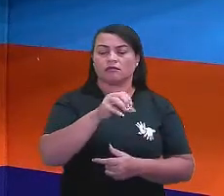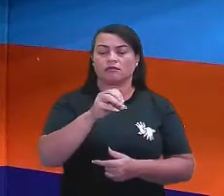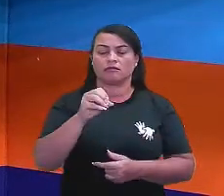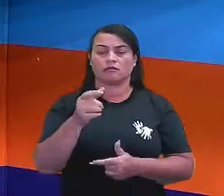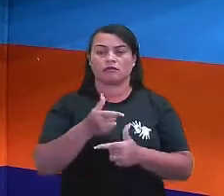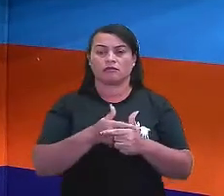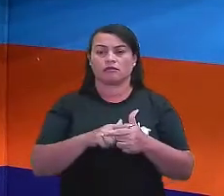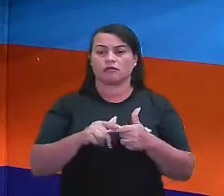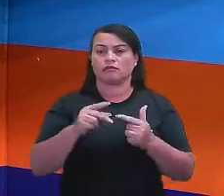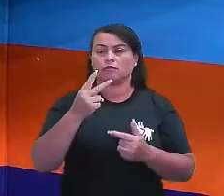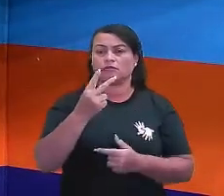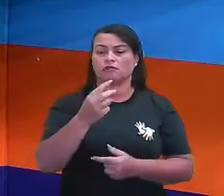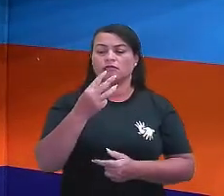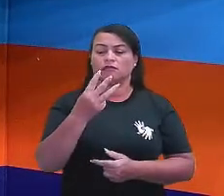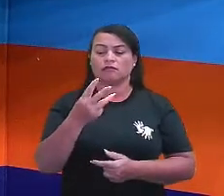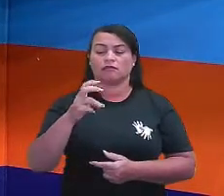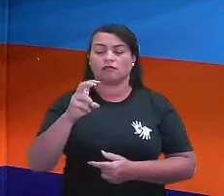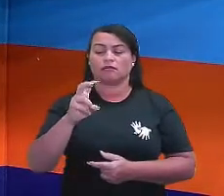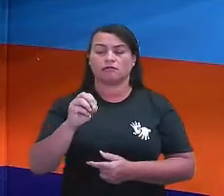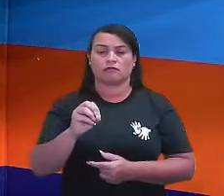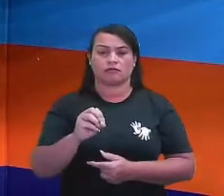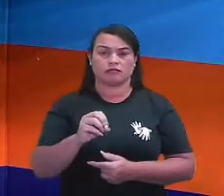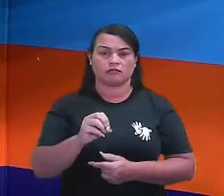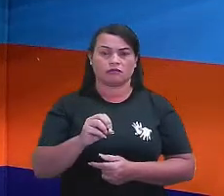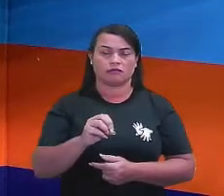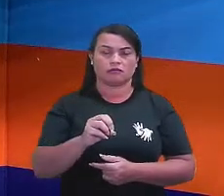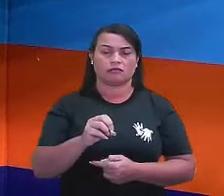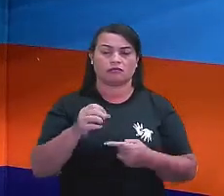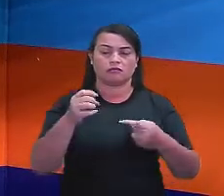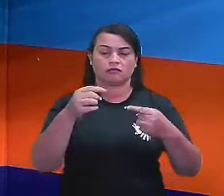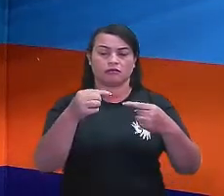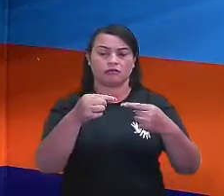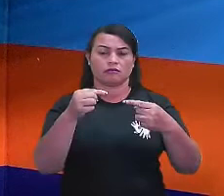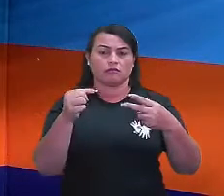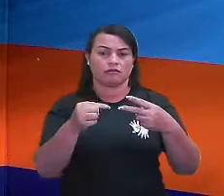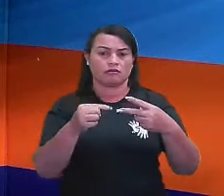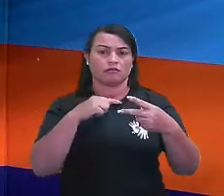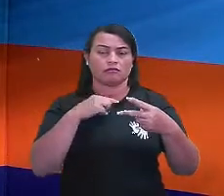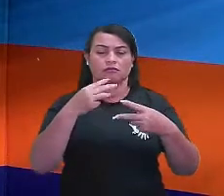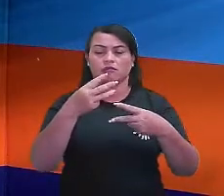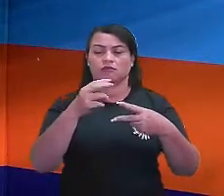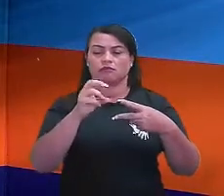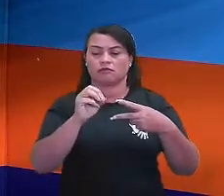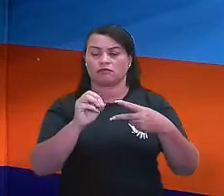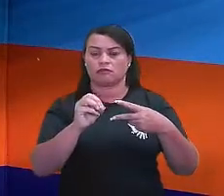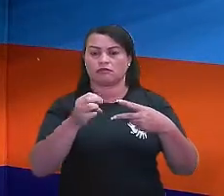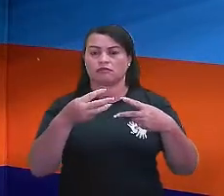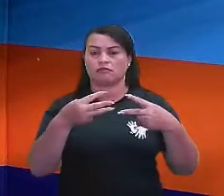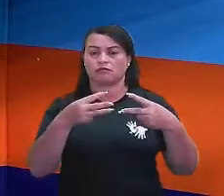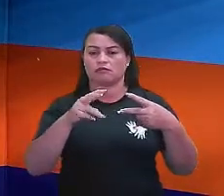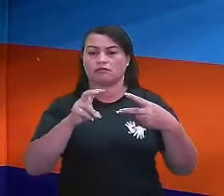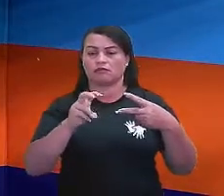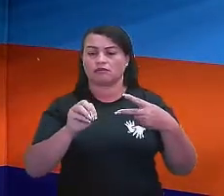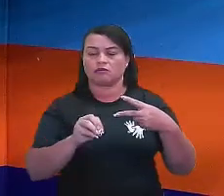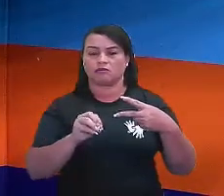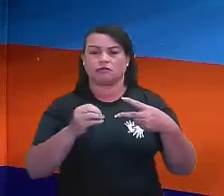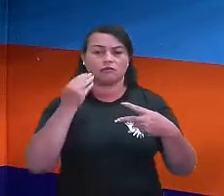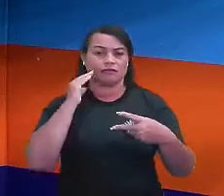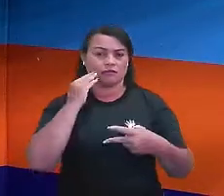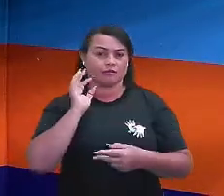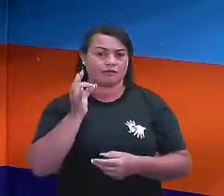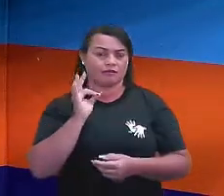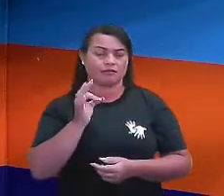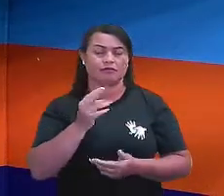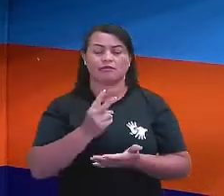dá 350. E aí, cada parcela ficou com o valor de R$ 350.